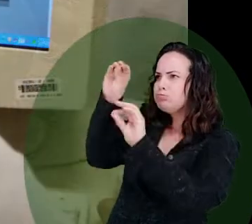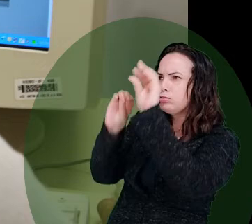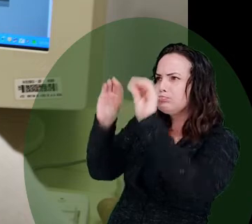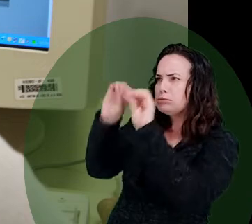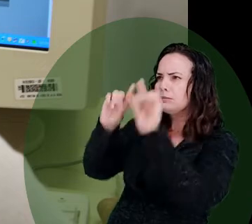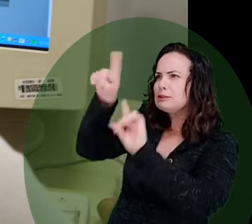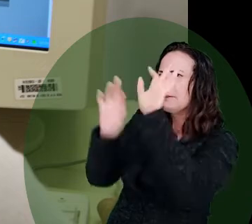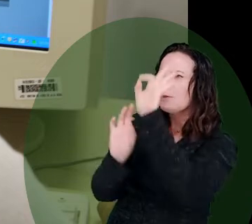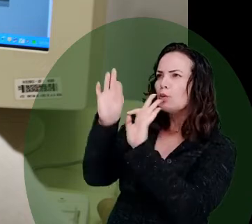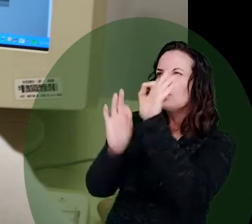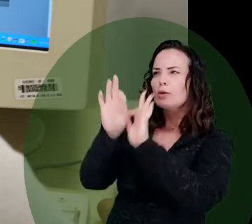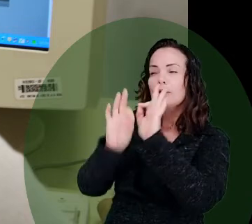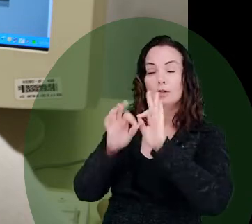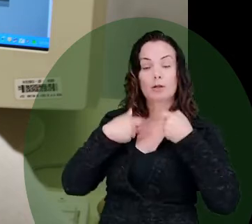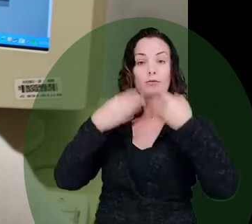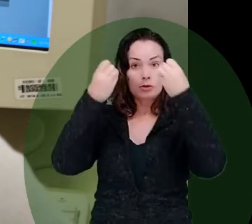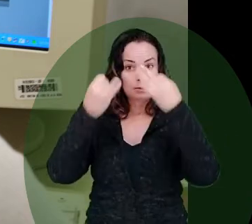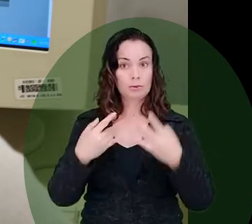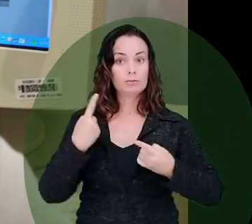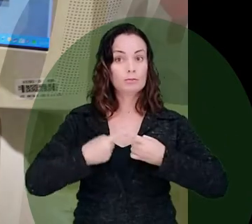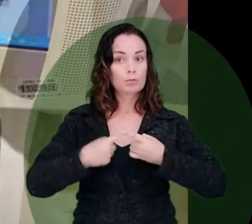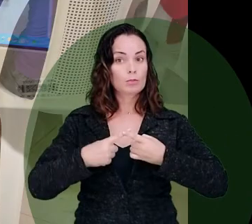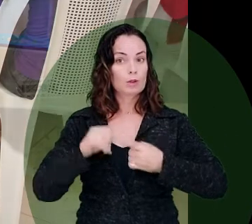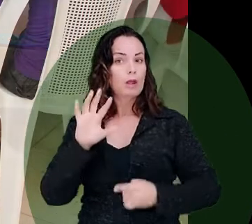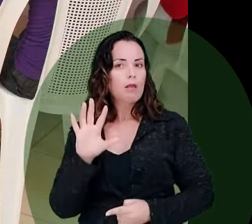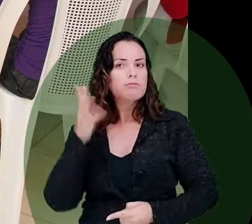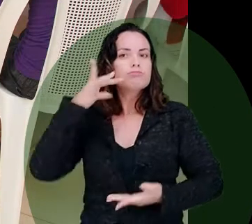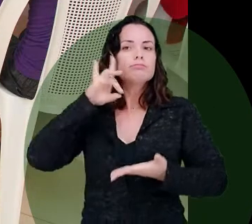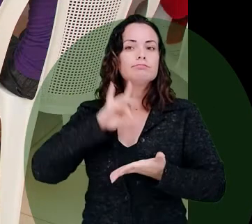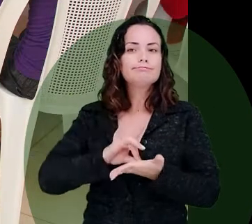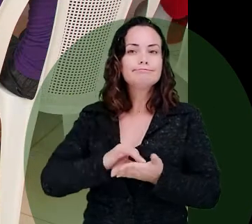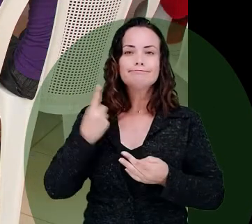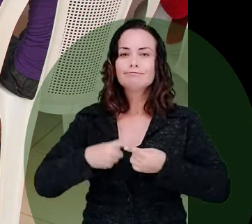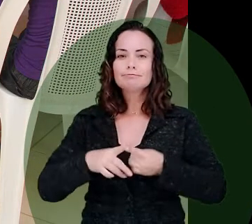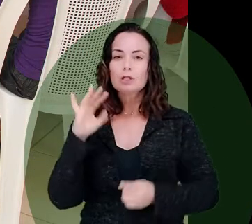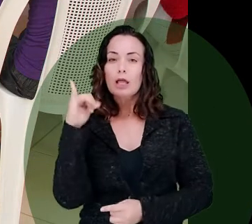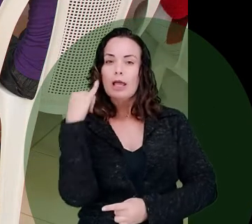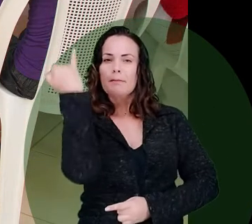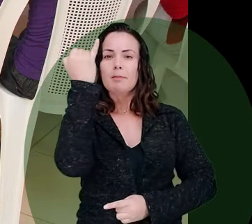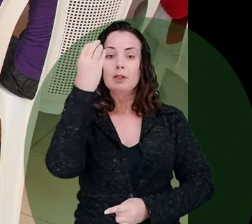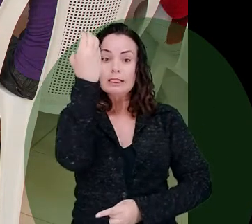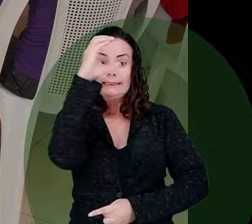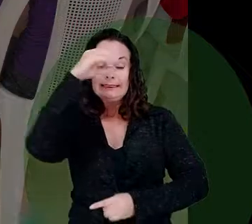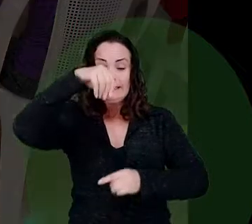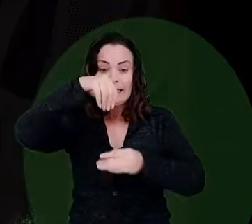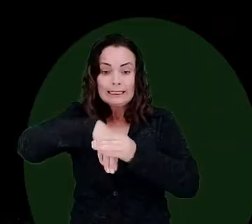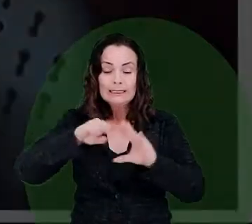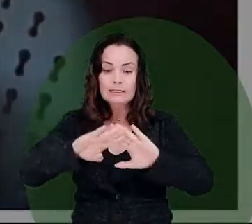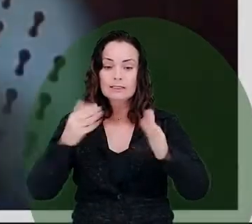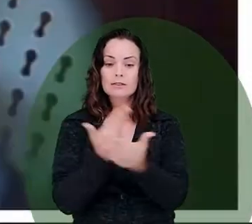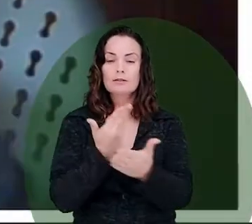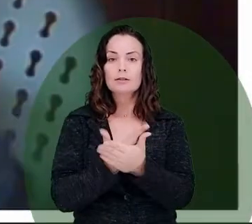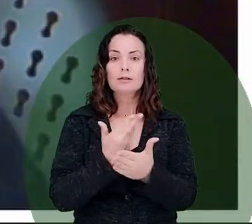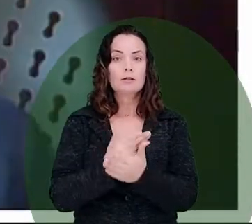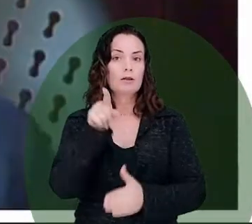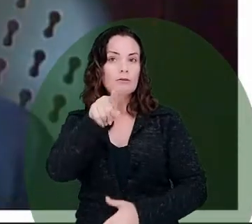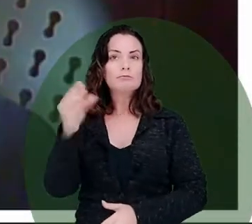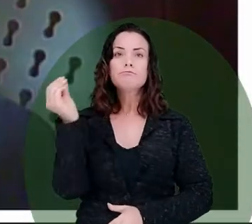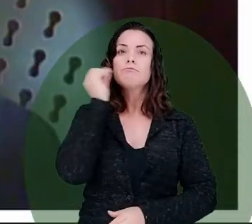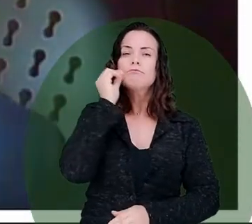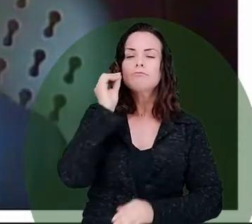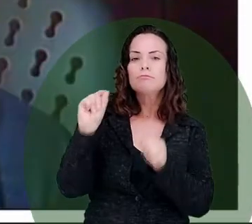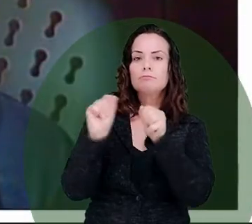e tentar explicar por que, que essa realidade existe. O que era importante no Ciência na Escola era você tentar fazer